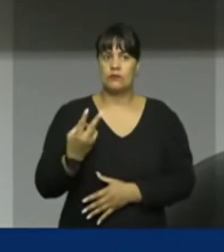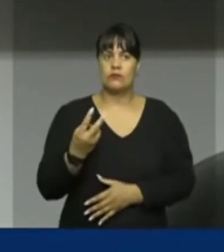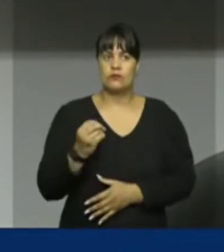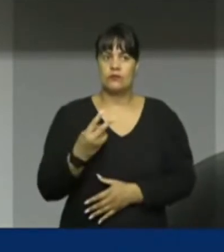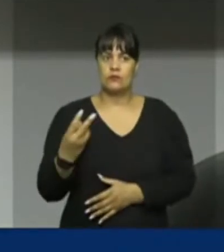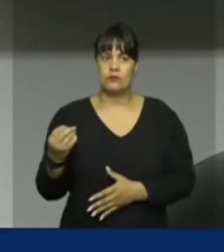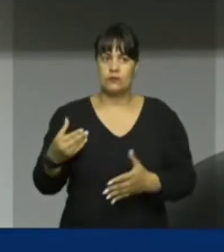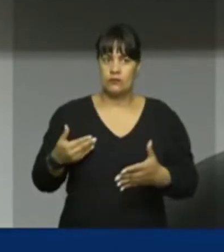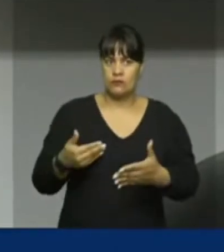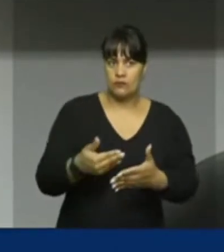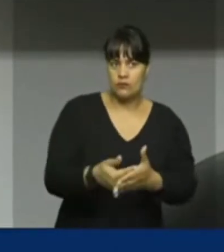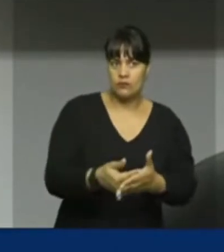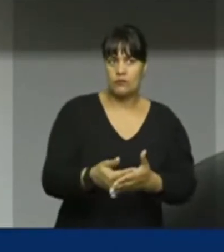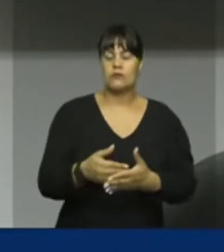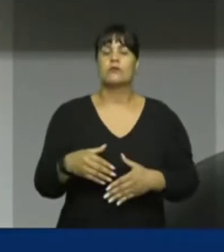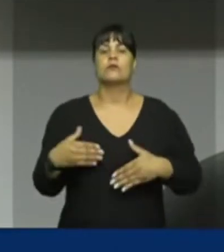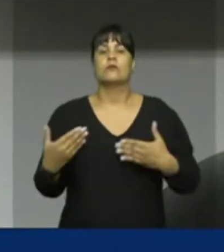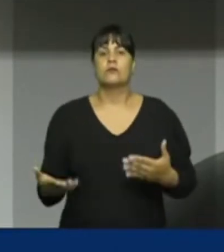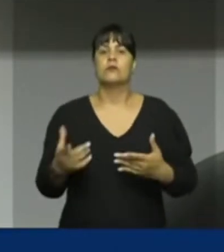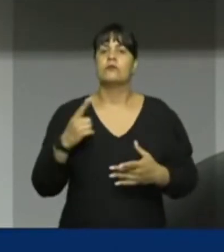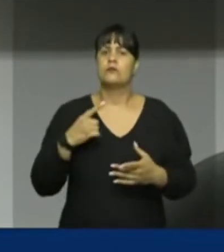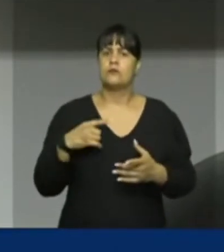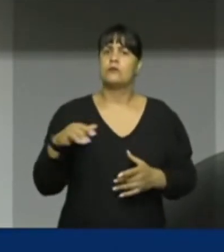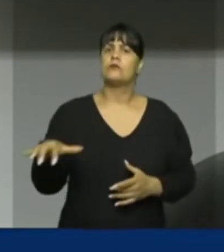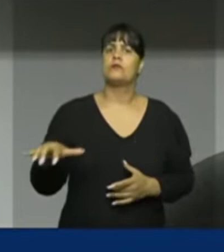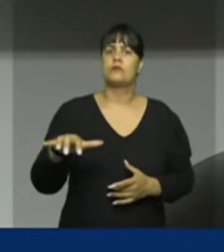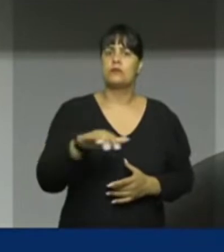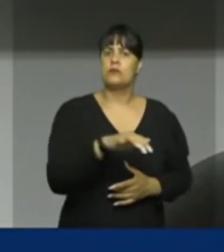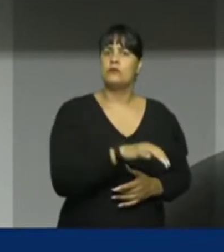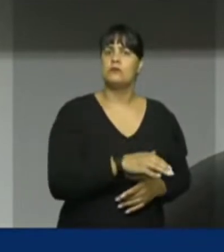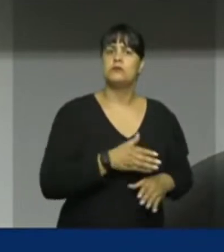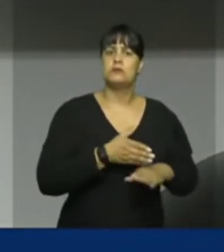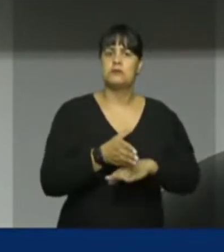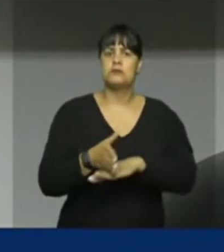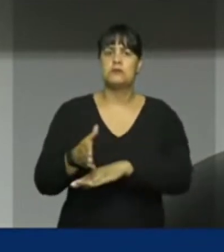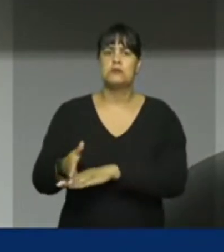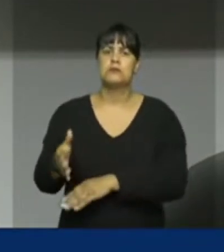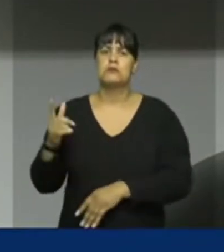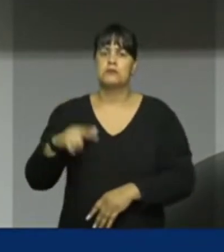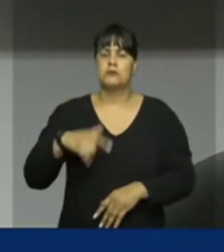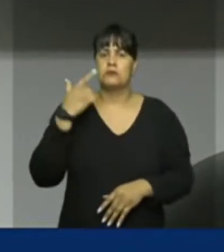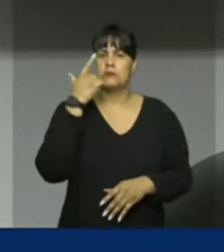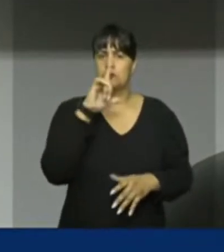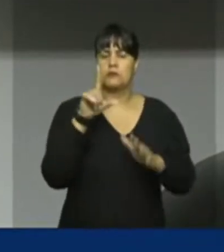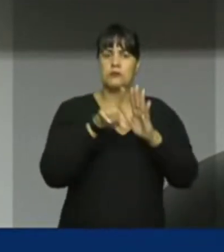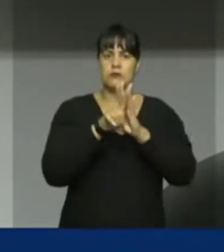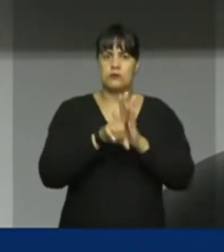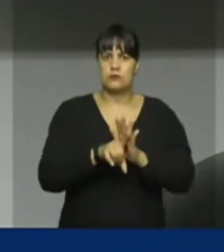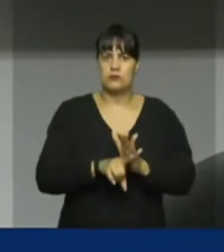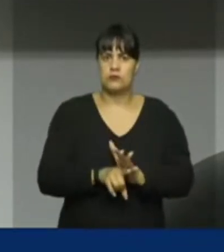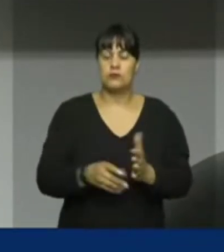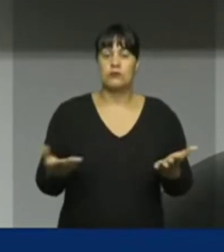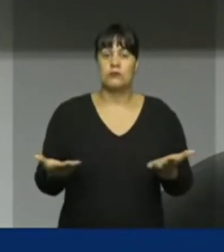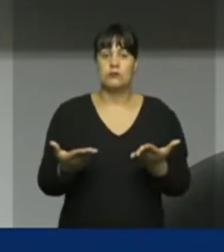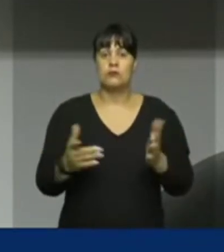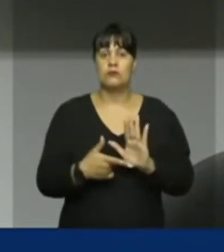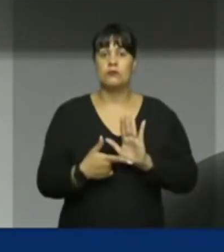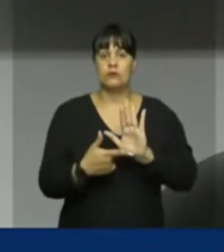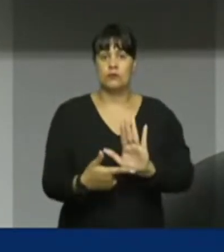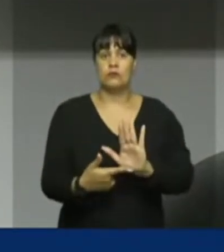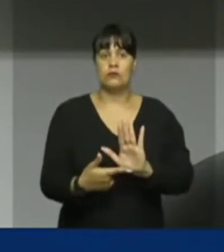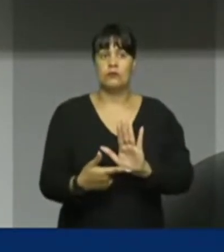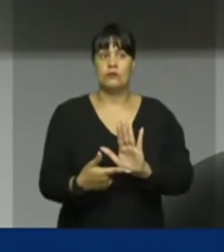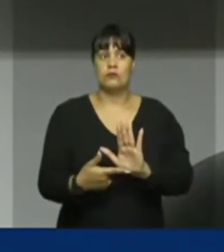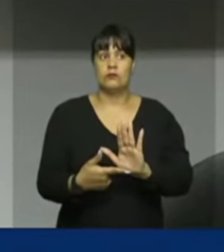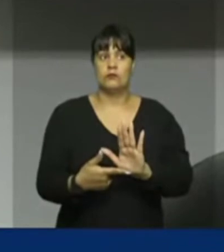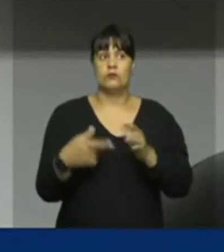cá incidiu em vários espaços, produzindo algumas pesquisas, e o que a gente vai apresentar hoje, e